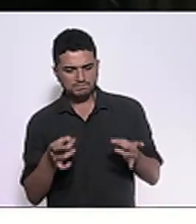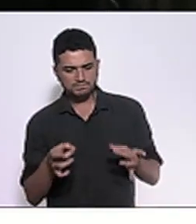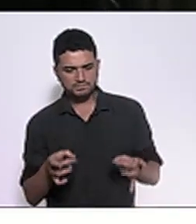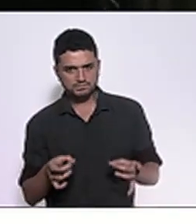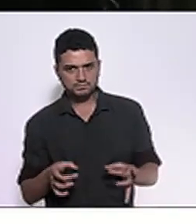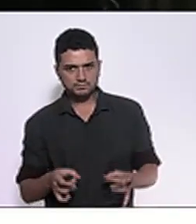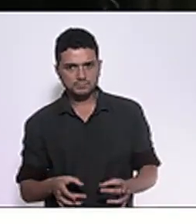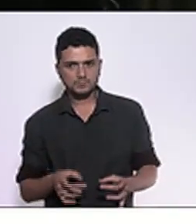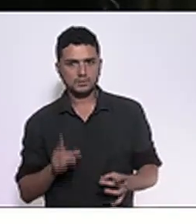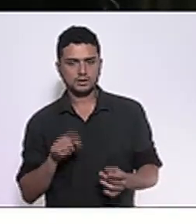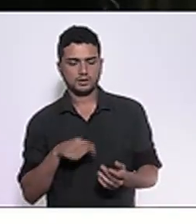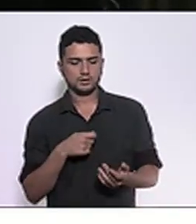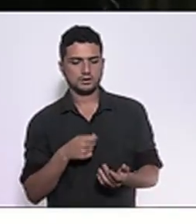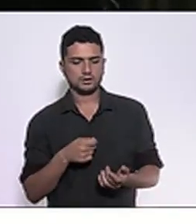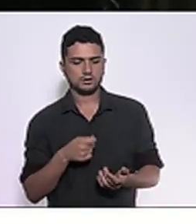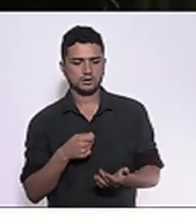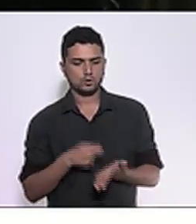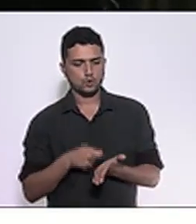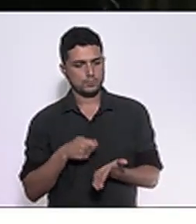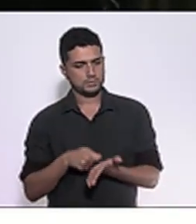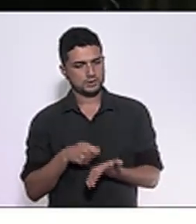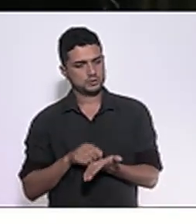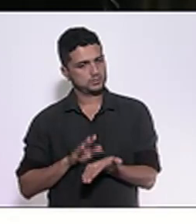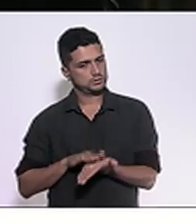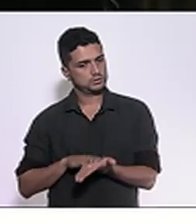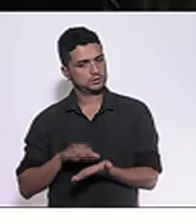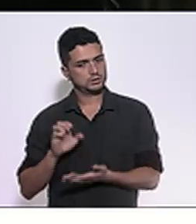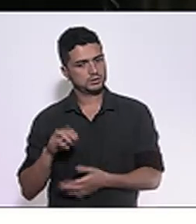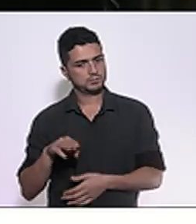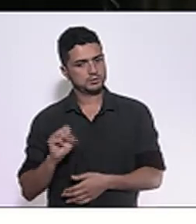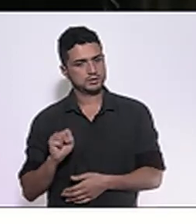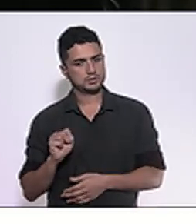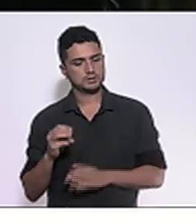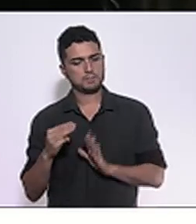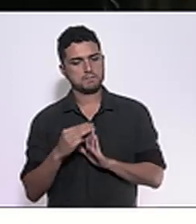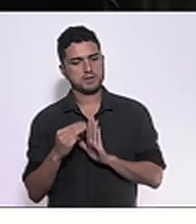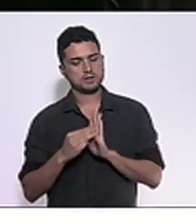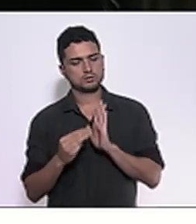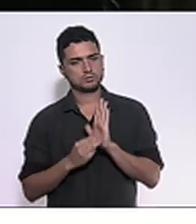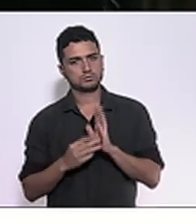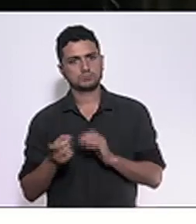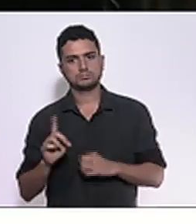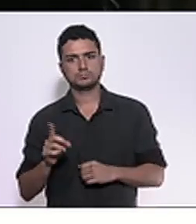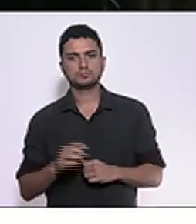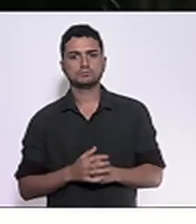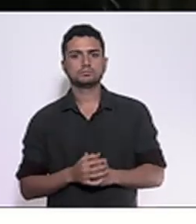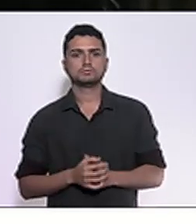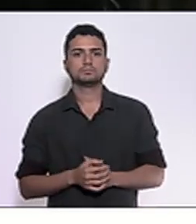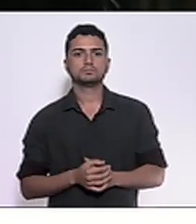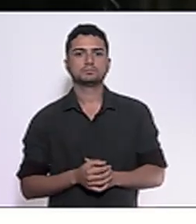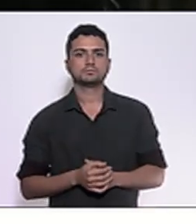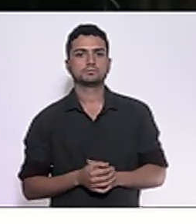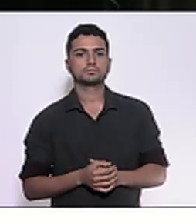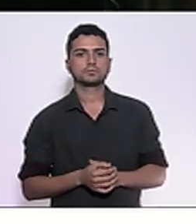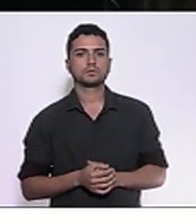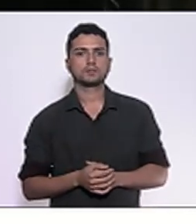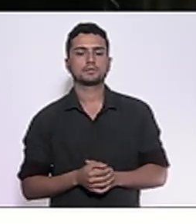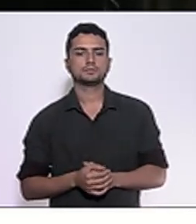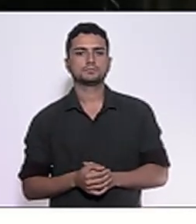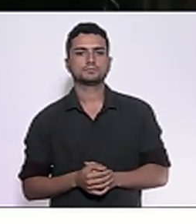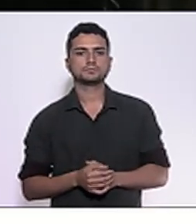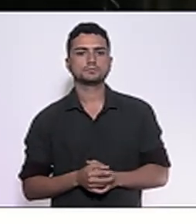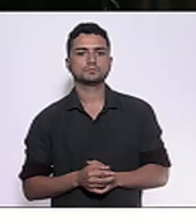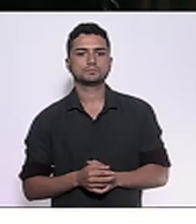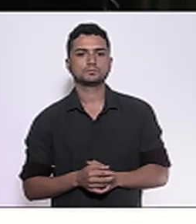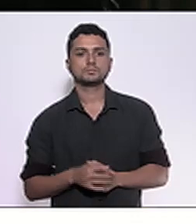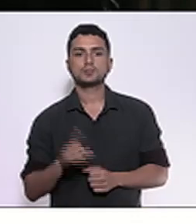cobrança do ICMS, na simplificação metodológica. Essa é até fácil. A questão